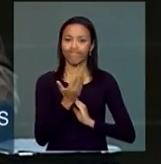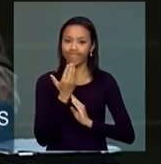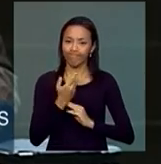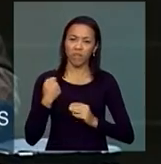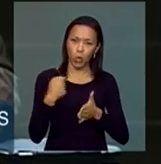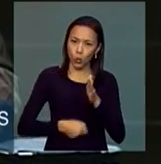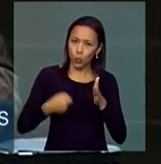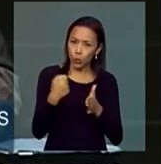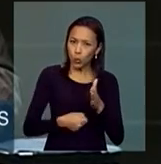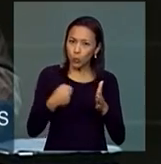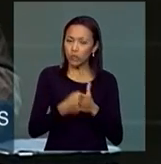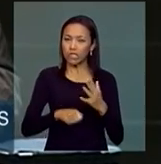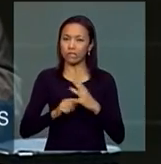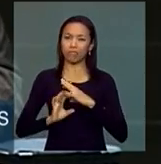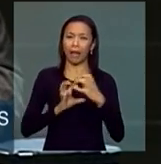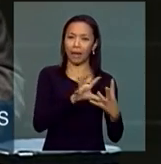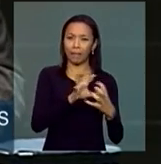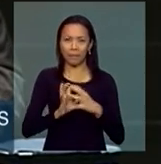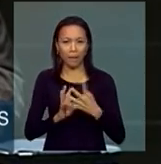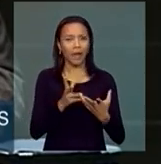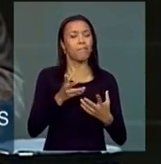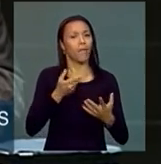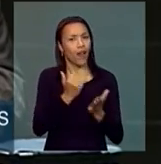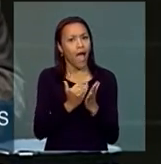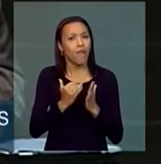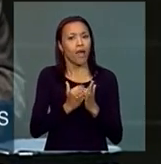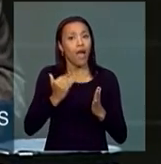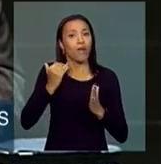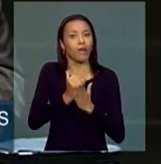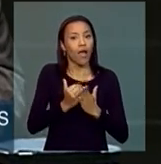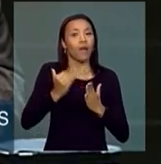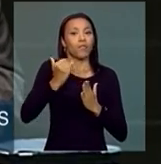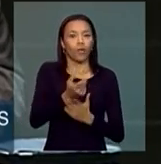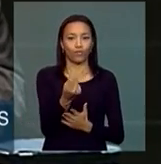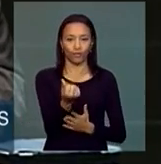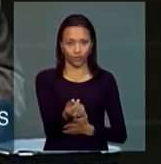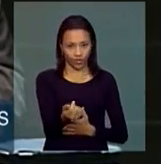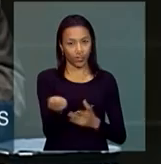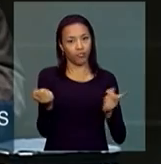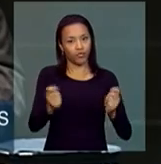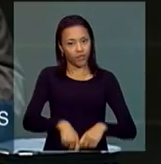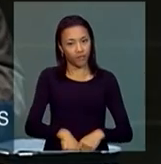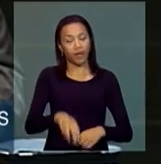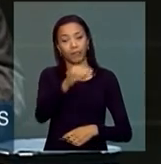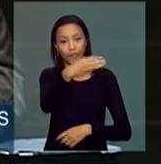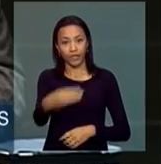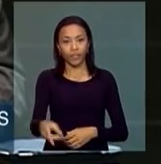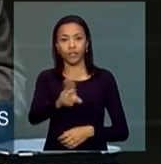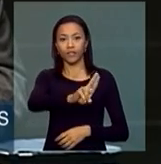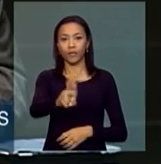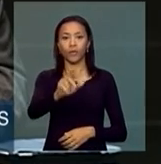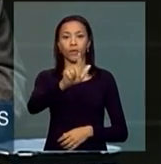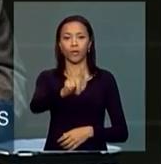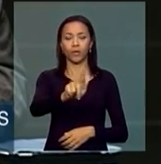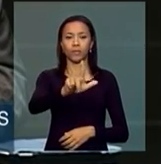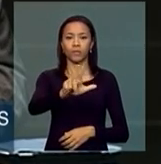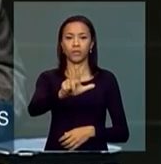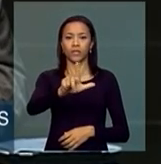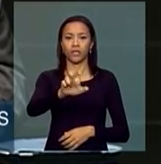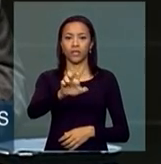as brigas que nós tivemos para ampliação do recurso e que esse recurso fosse subsidiado. A ministra Gleisi e,